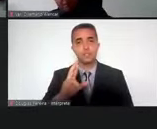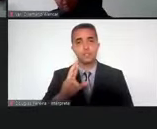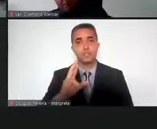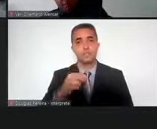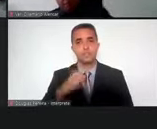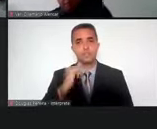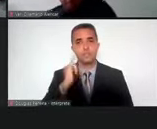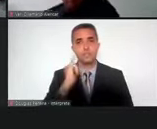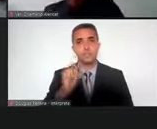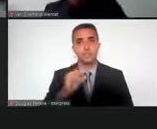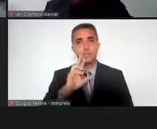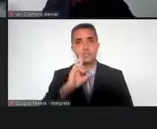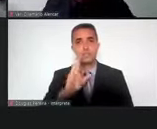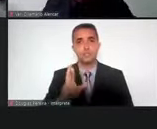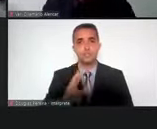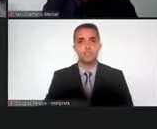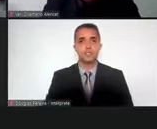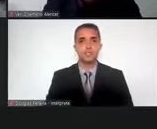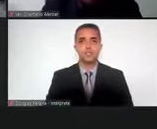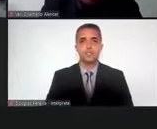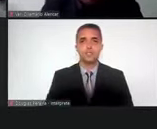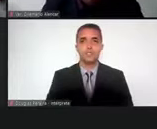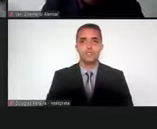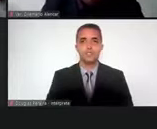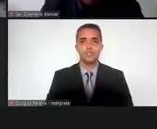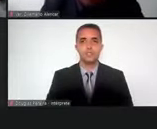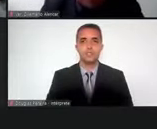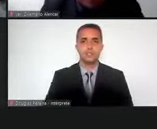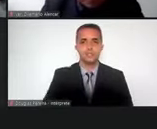falar para a senhora o resultado, tá?